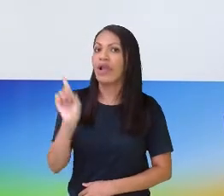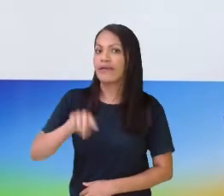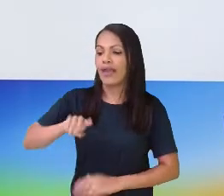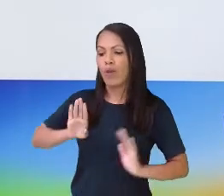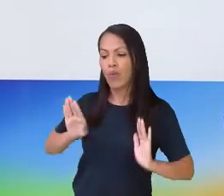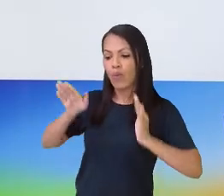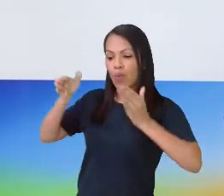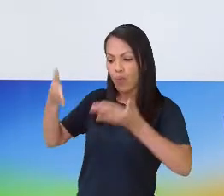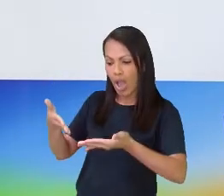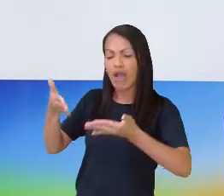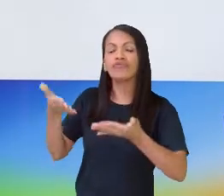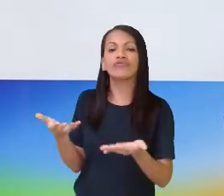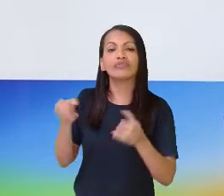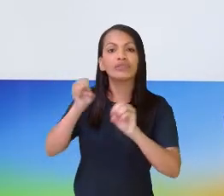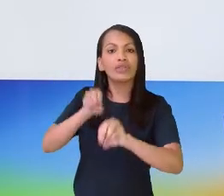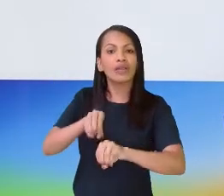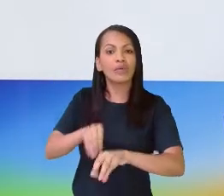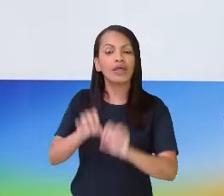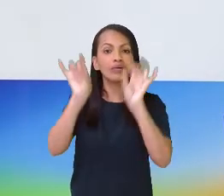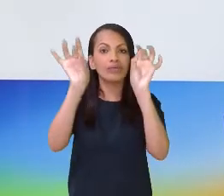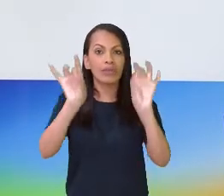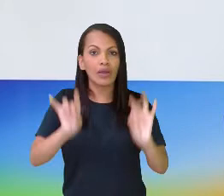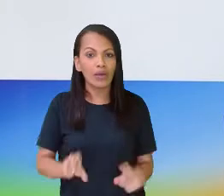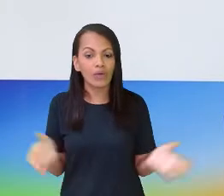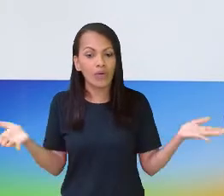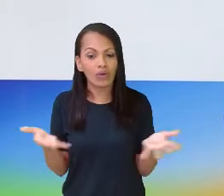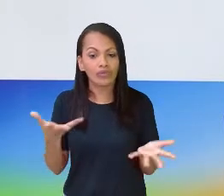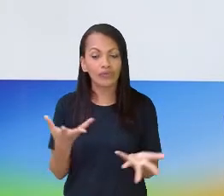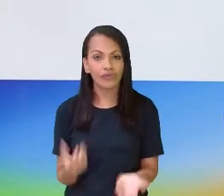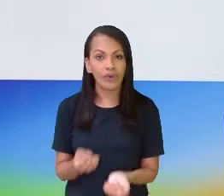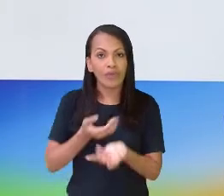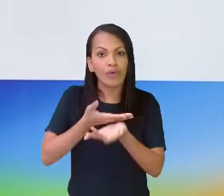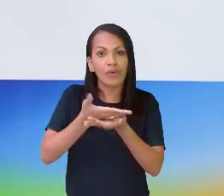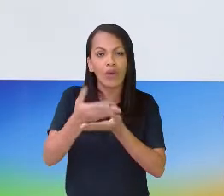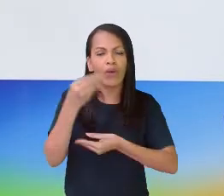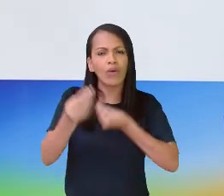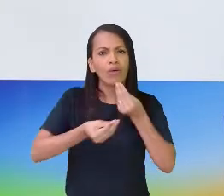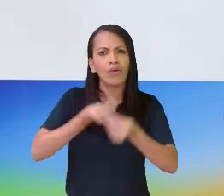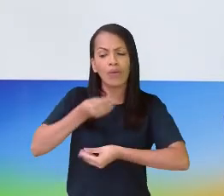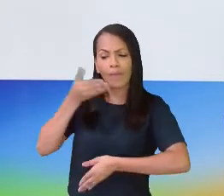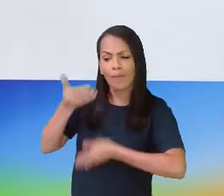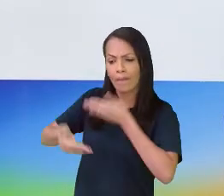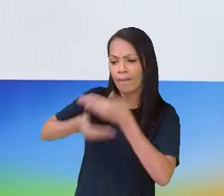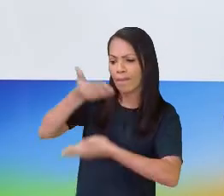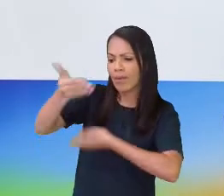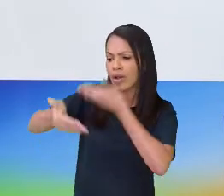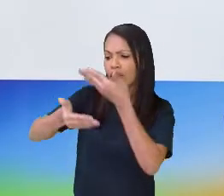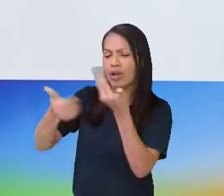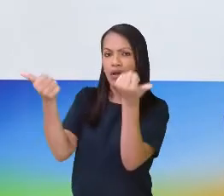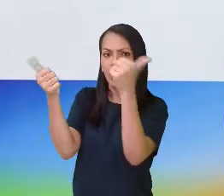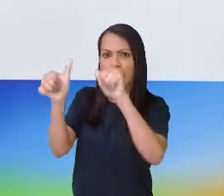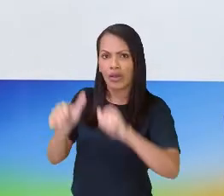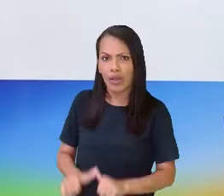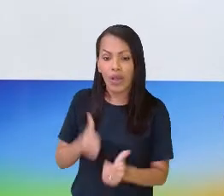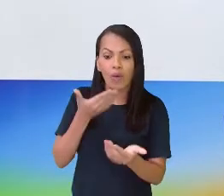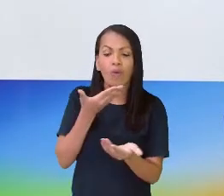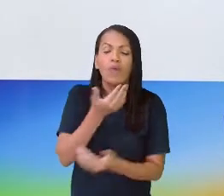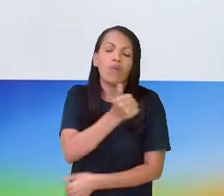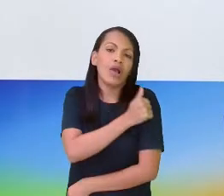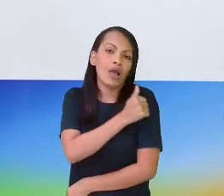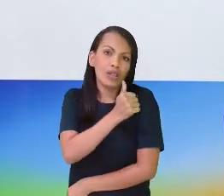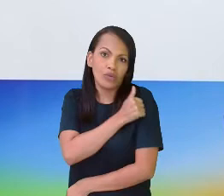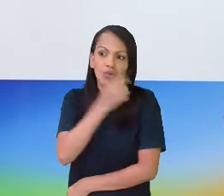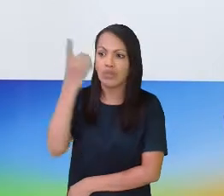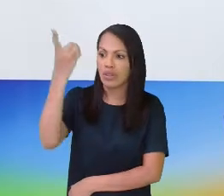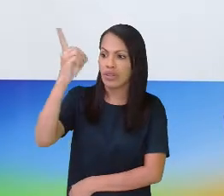da educação especial. Então, hoje a gente vai conversar sobre o processo de avaliação para o estudante com deficiência intelectual.